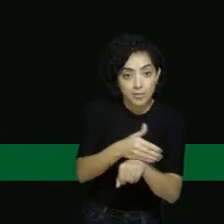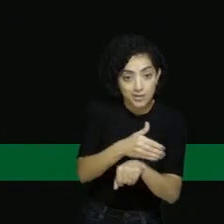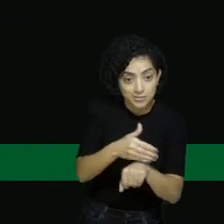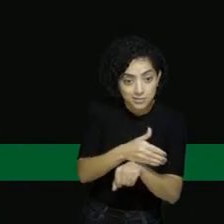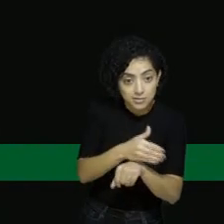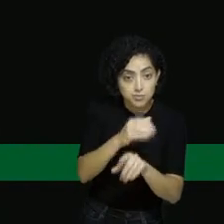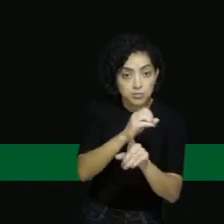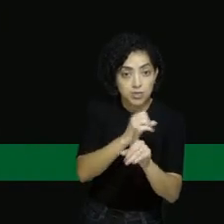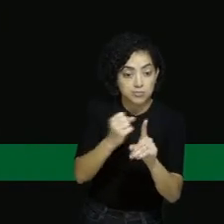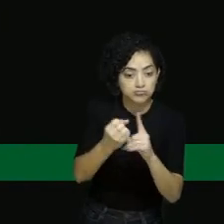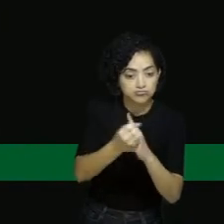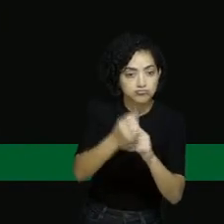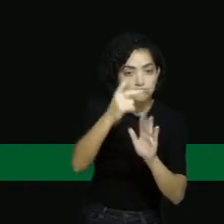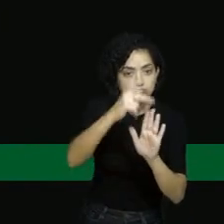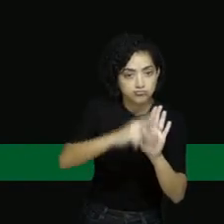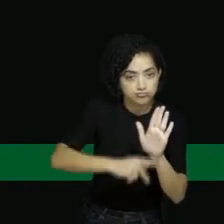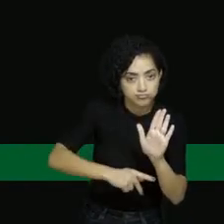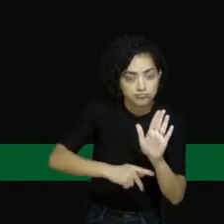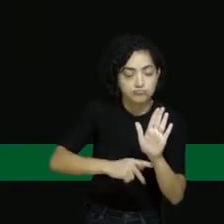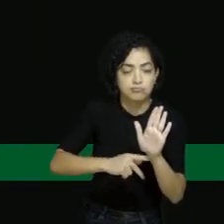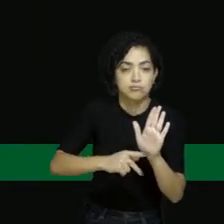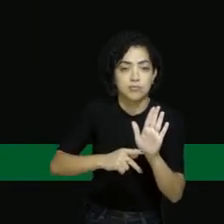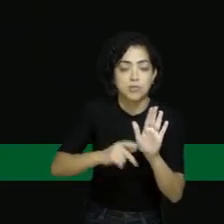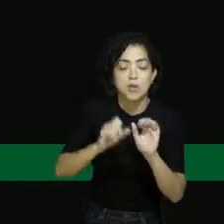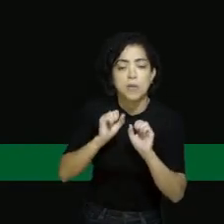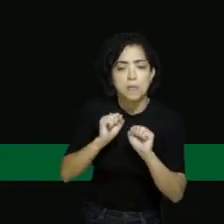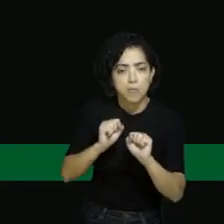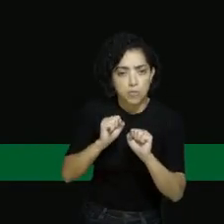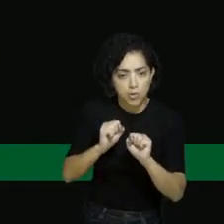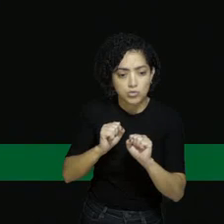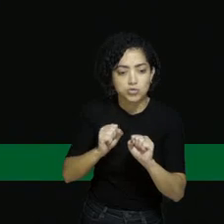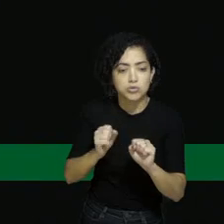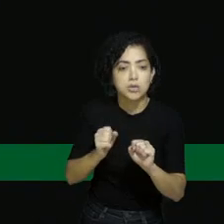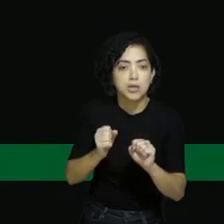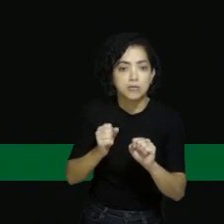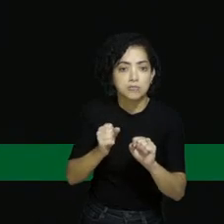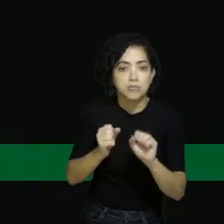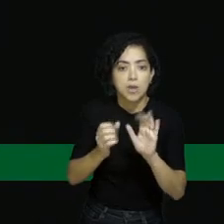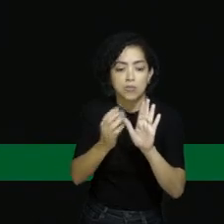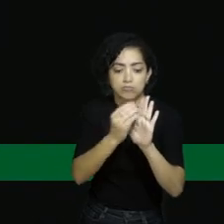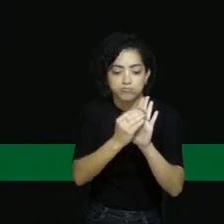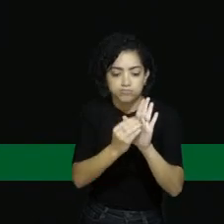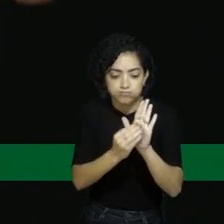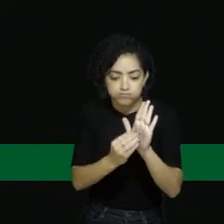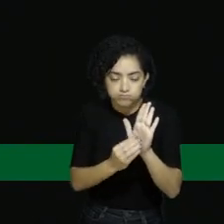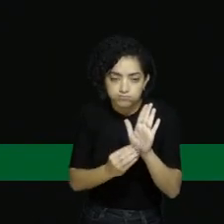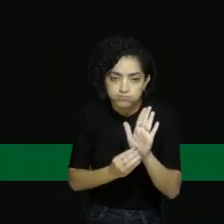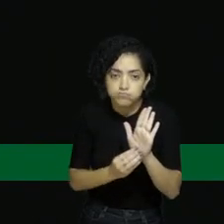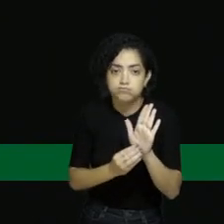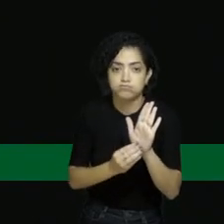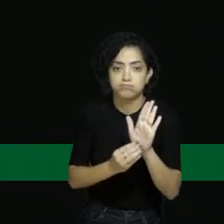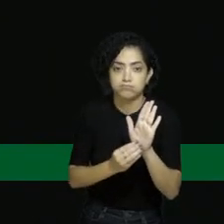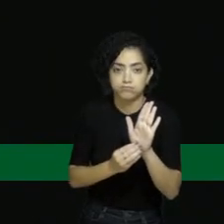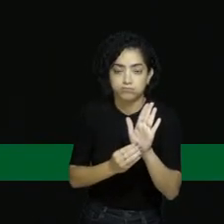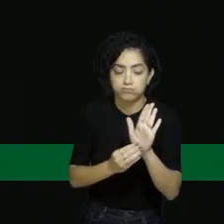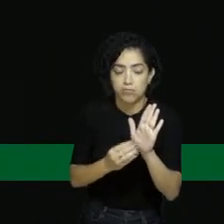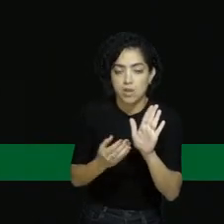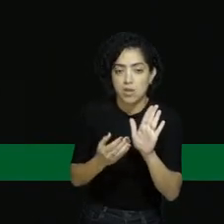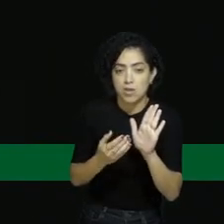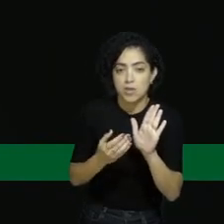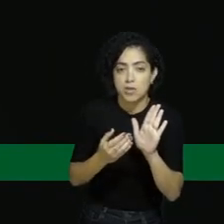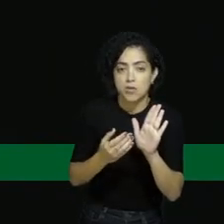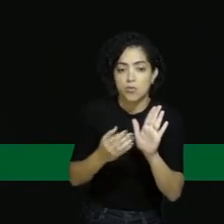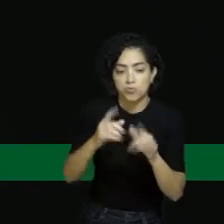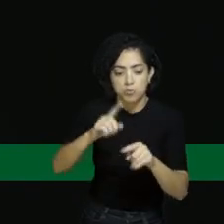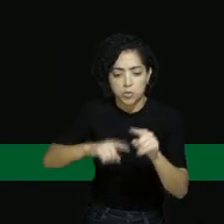de intercooperação, pode colocar seu produto na mesa do japonês, do chinês, do norte-americano,